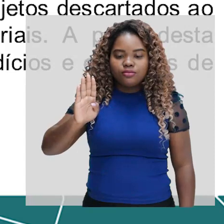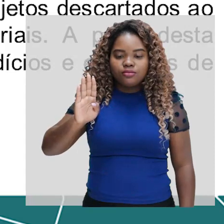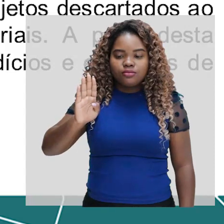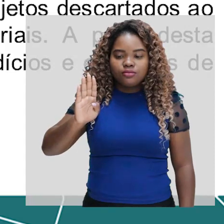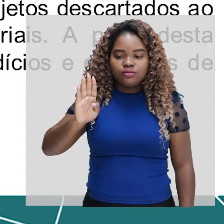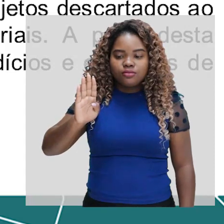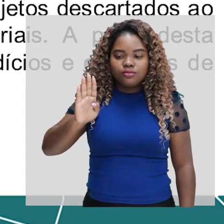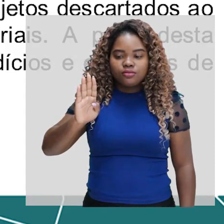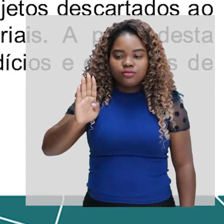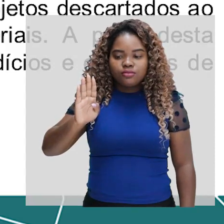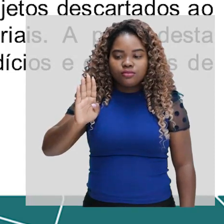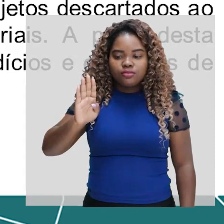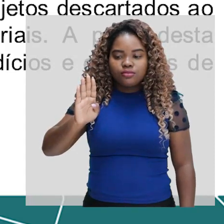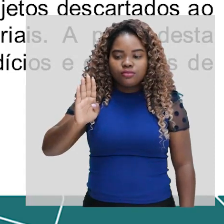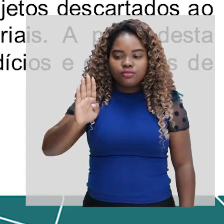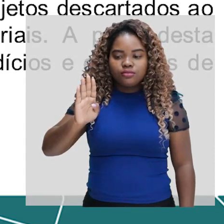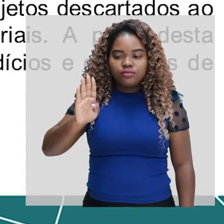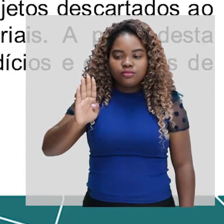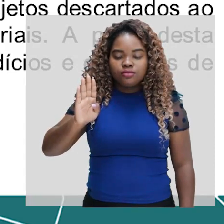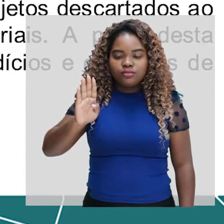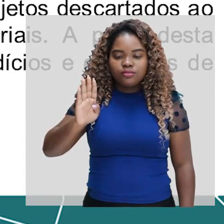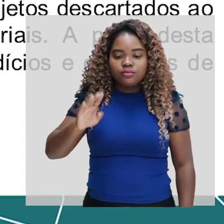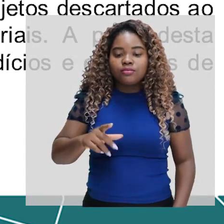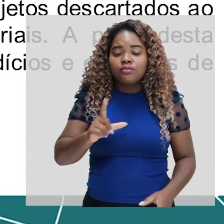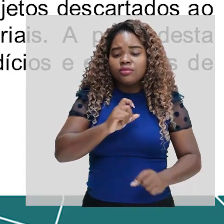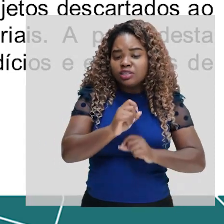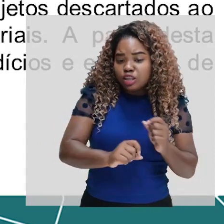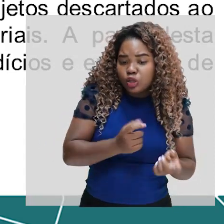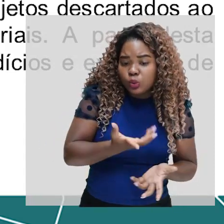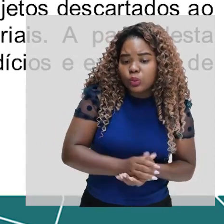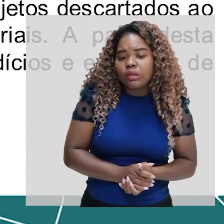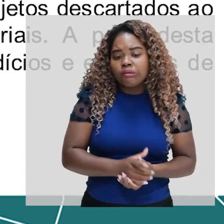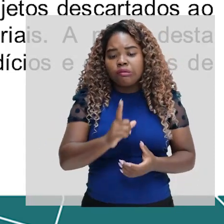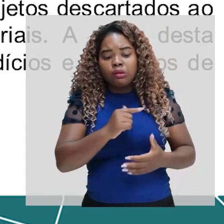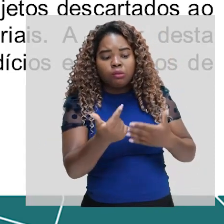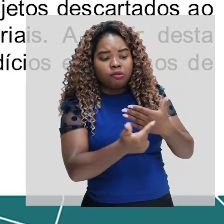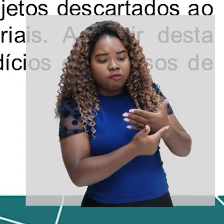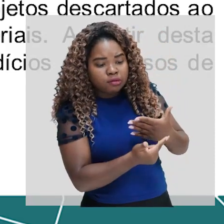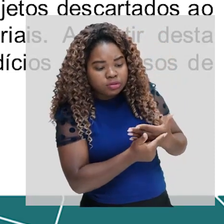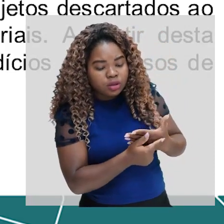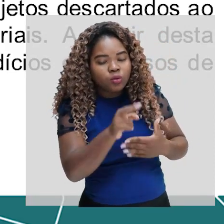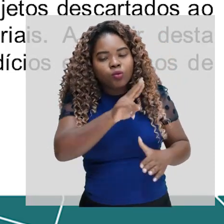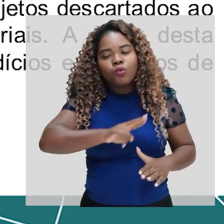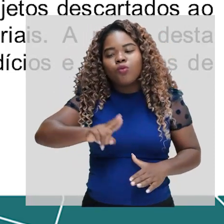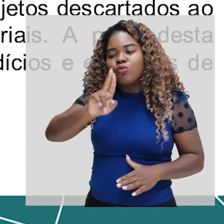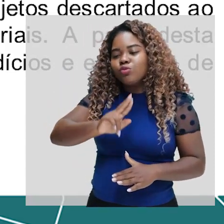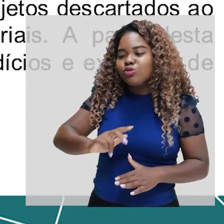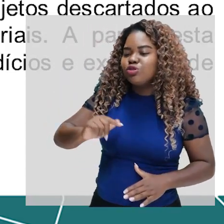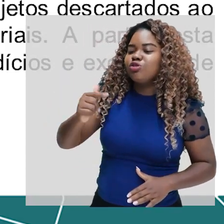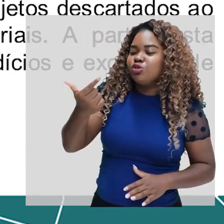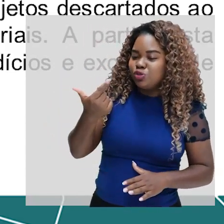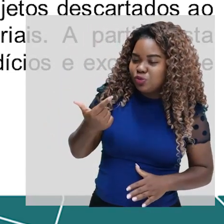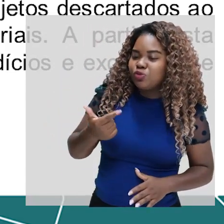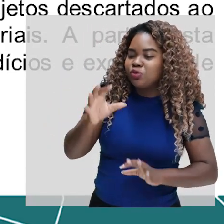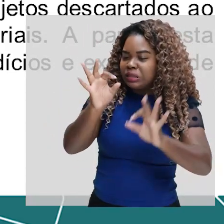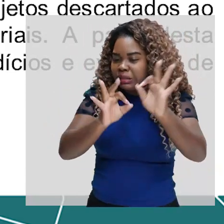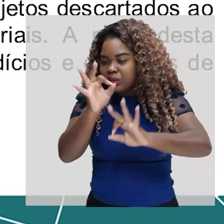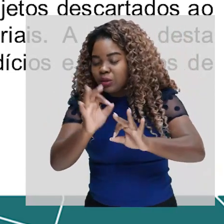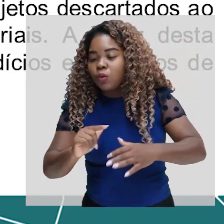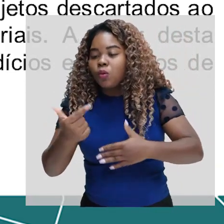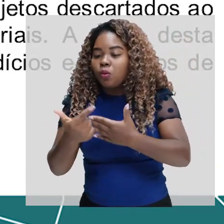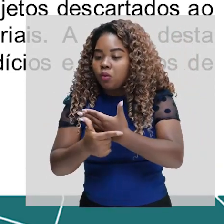à violência física e simbólica contra os povos escravizados. Letra B, valorizam as influências da